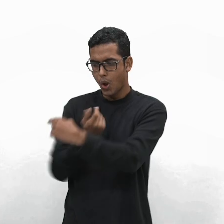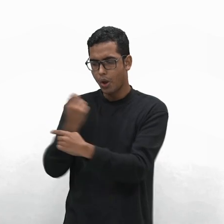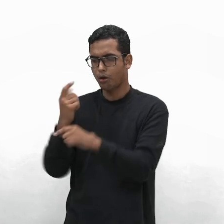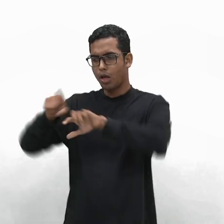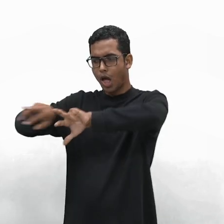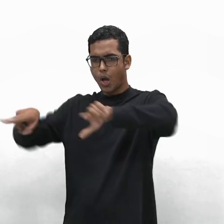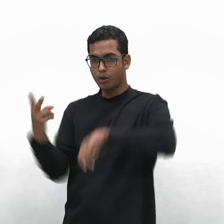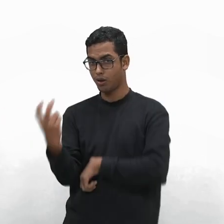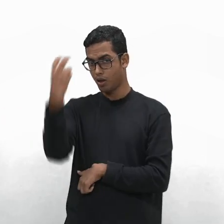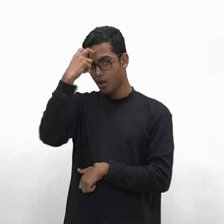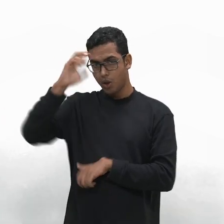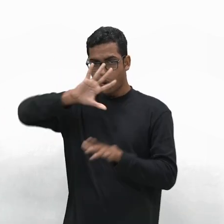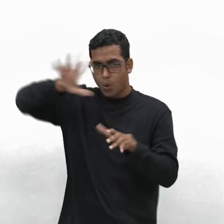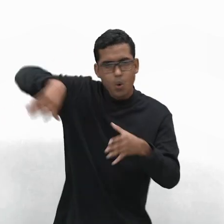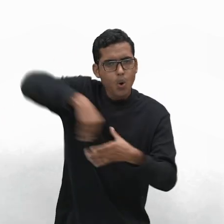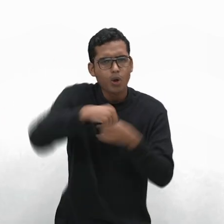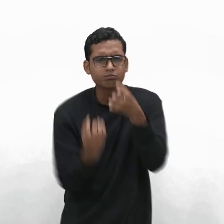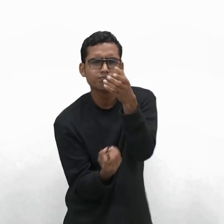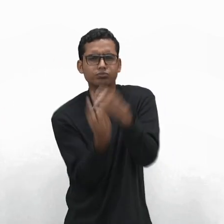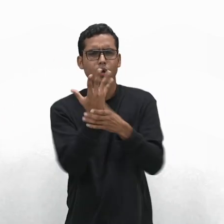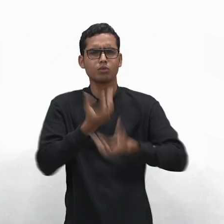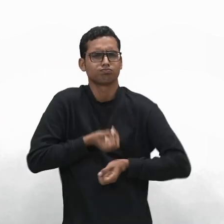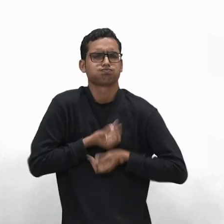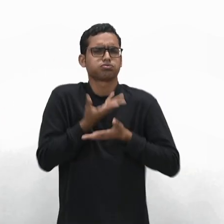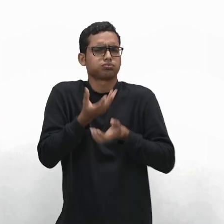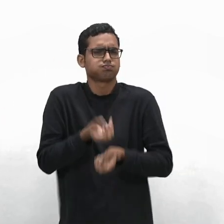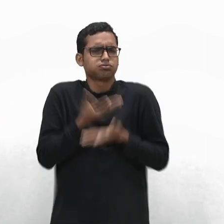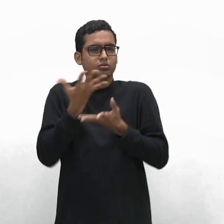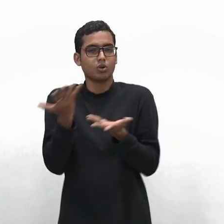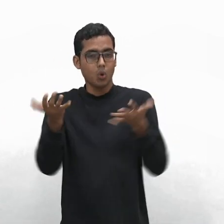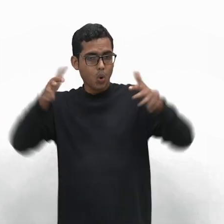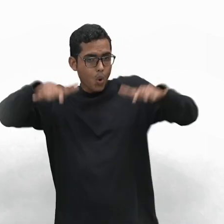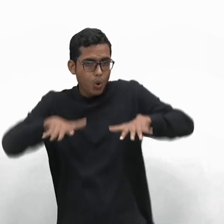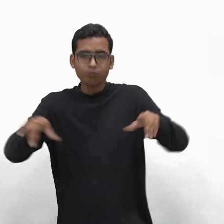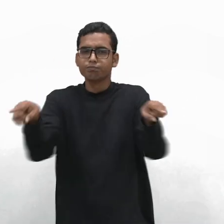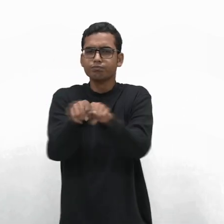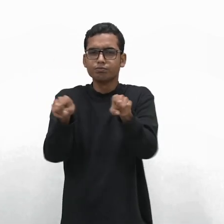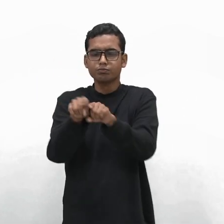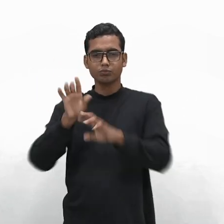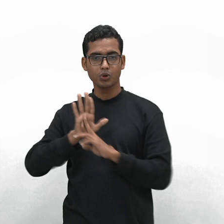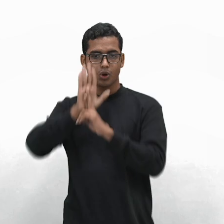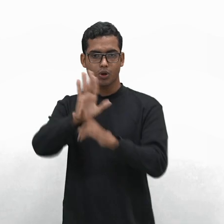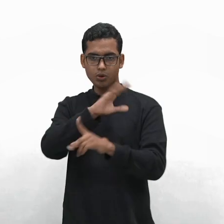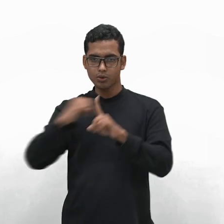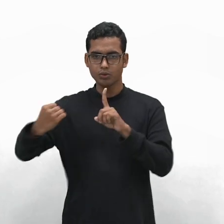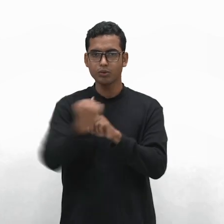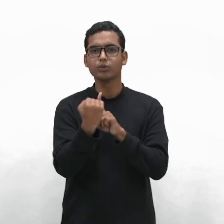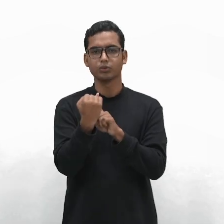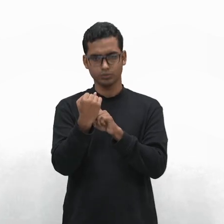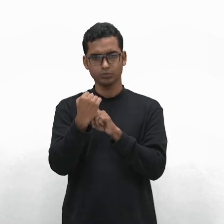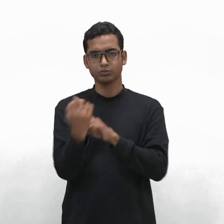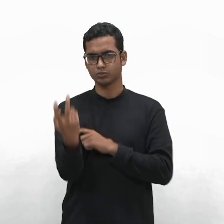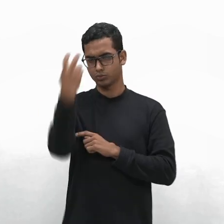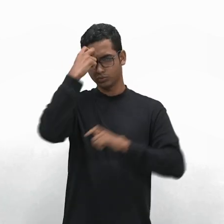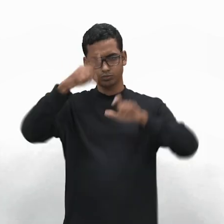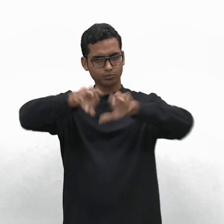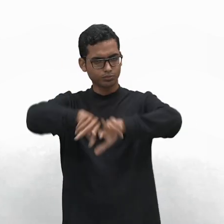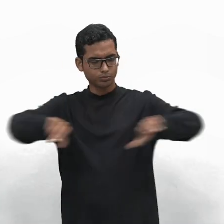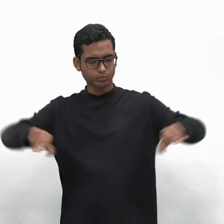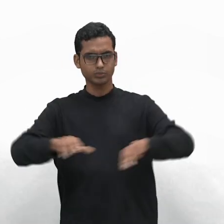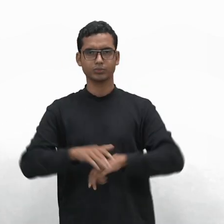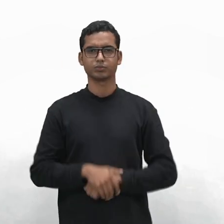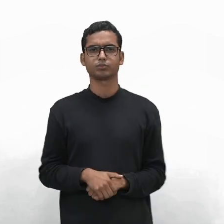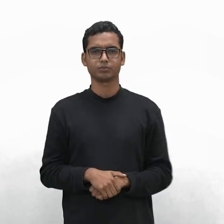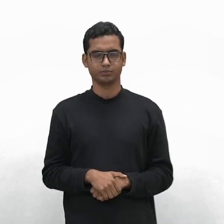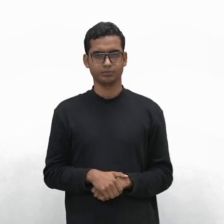culturas para criar uma expressão artística mais inclusiva e representativa na sociedade